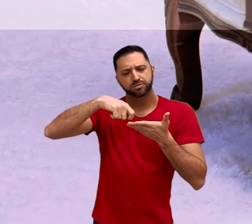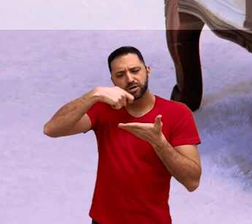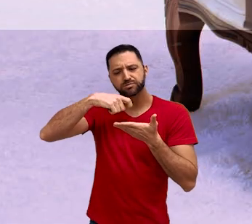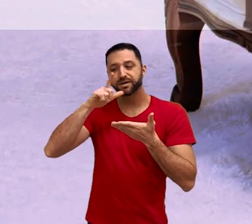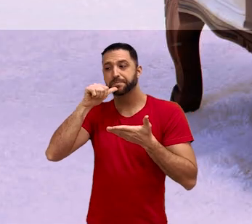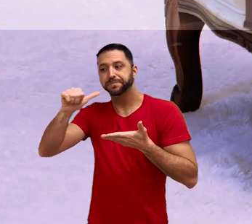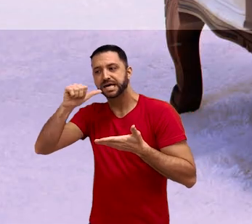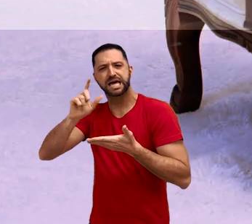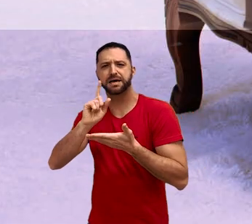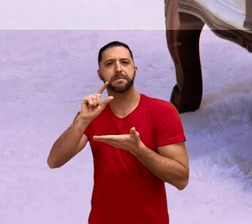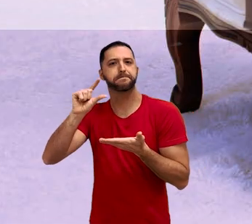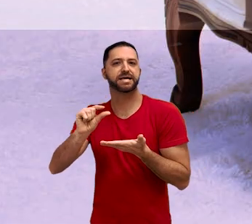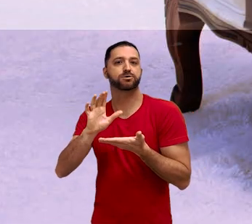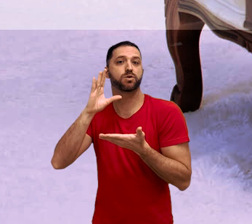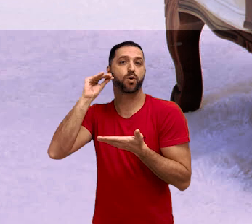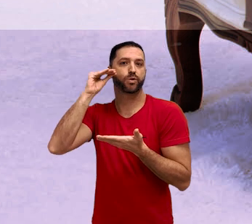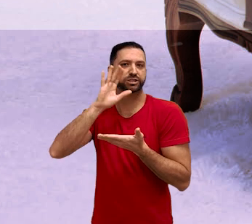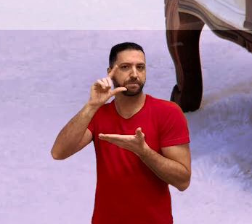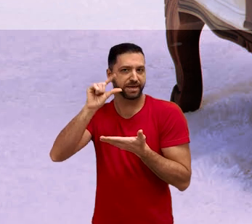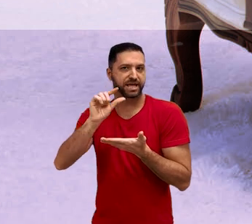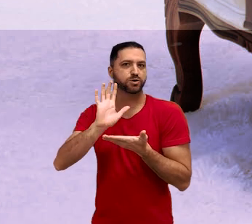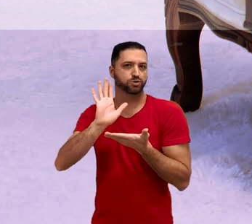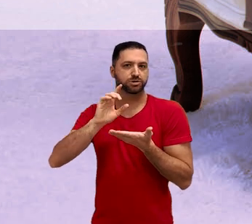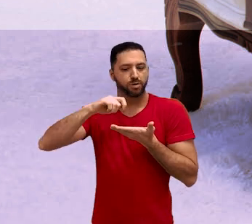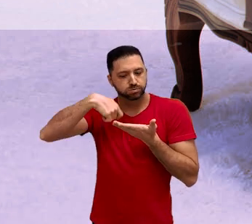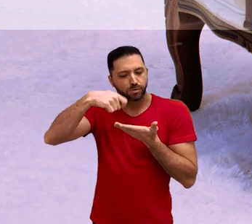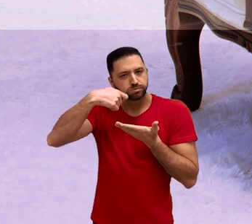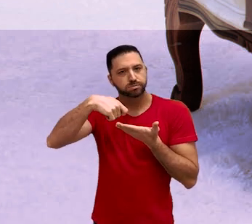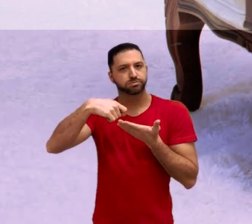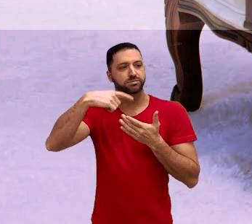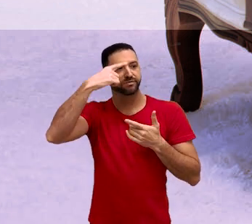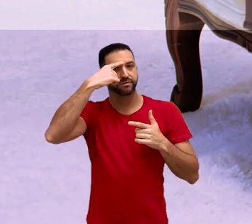mais cedo, não se encher de líquido,